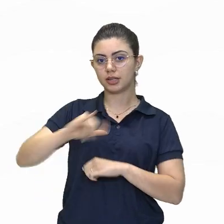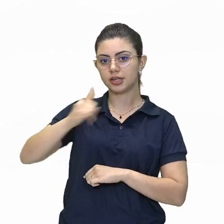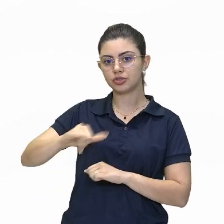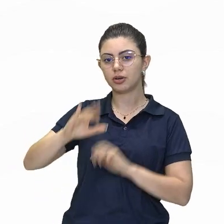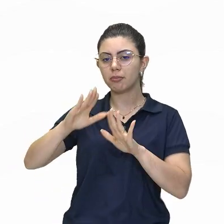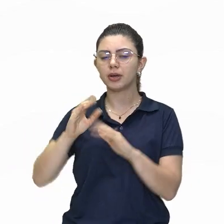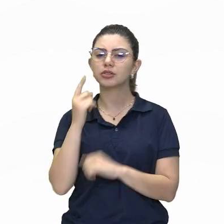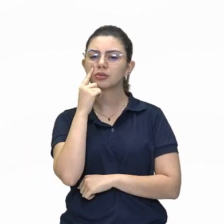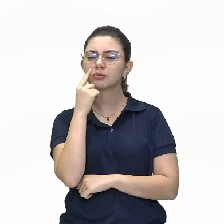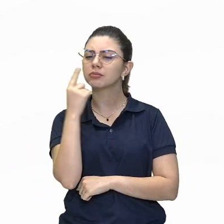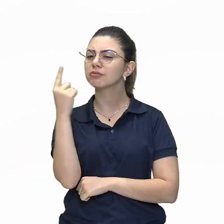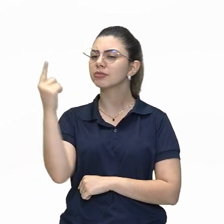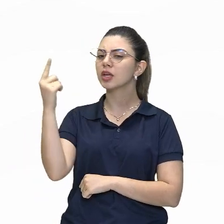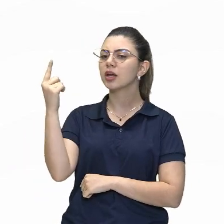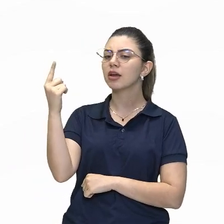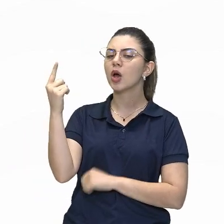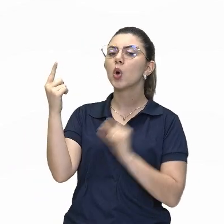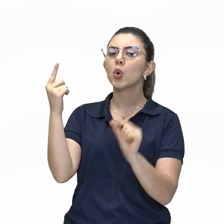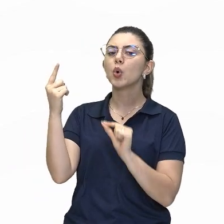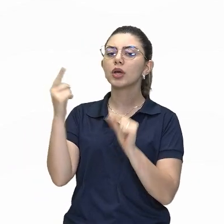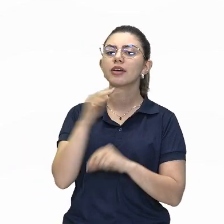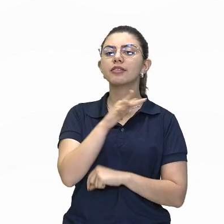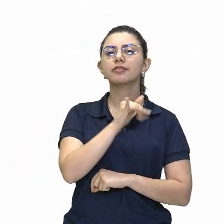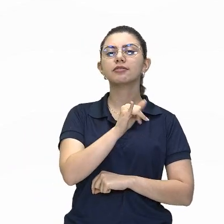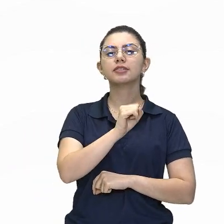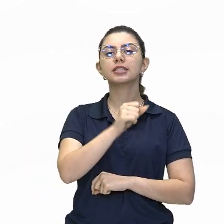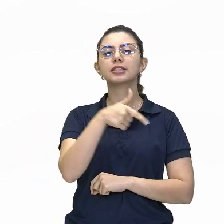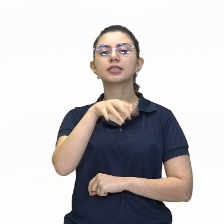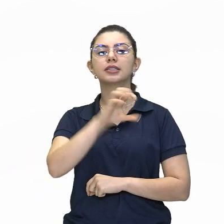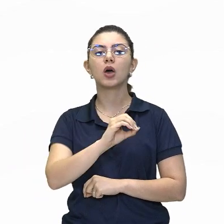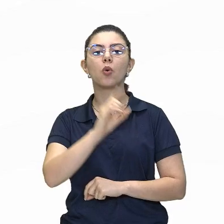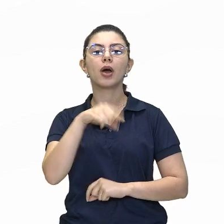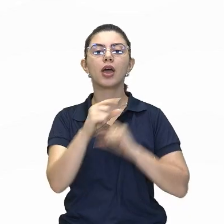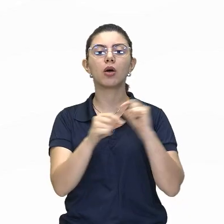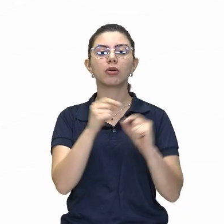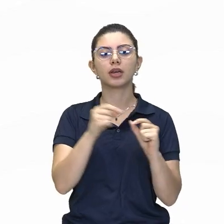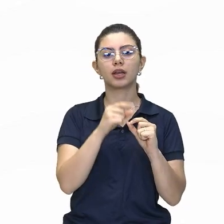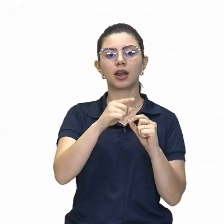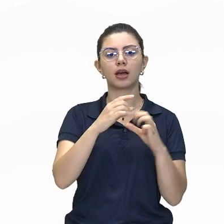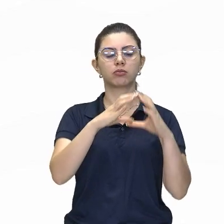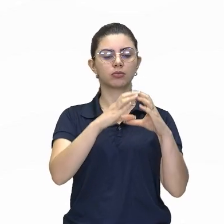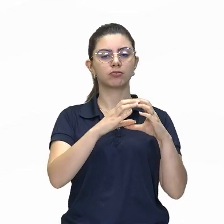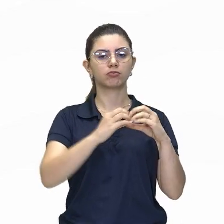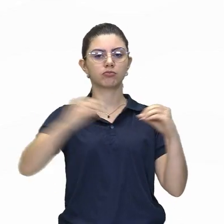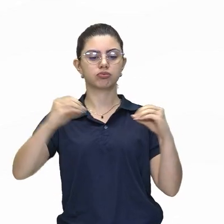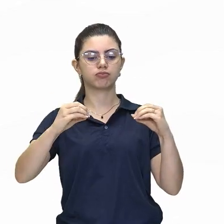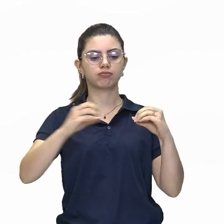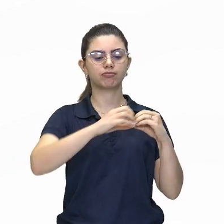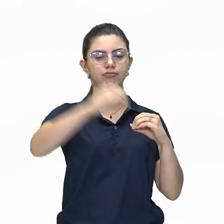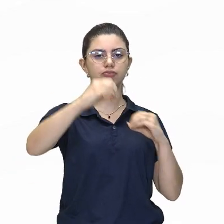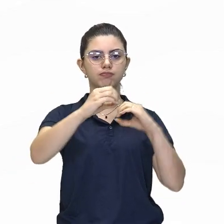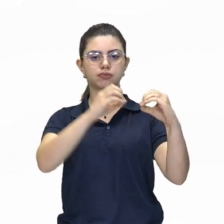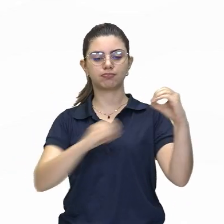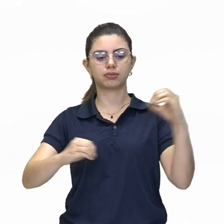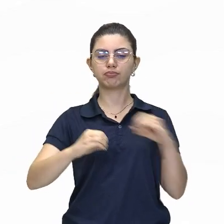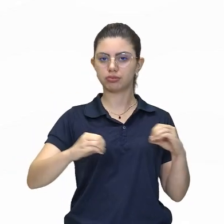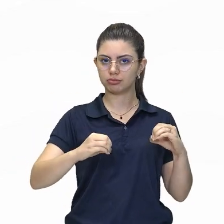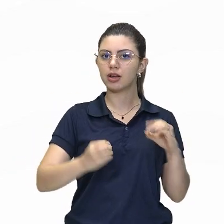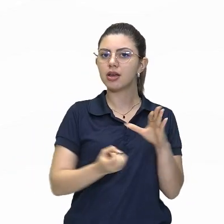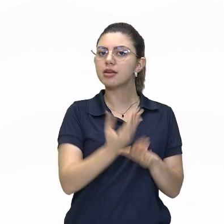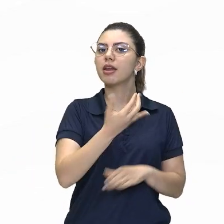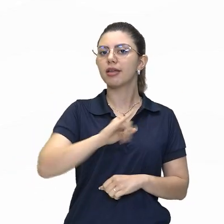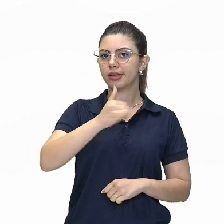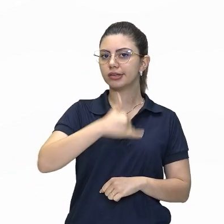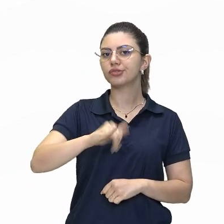quando eu tenho a quebra do núcleo, que também libera uma grande quantidade de energia,